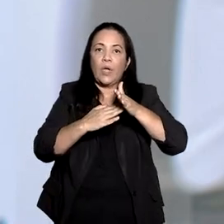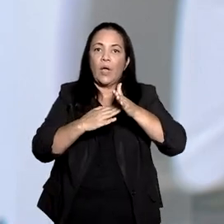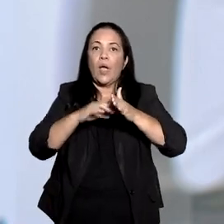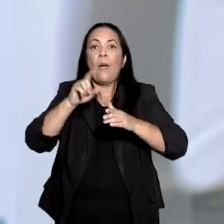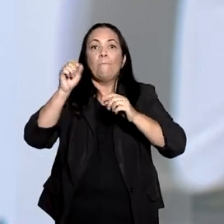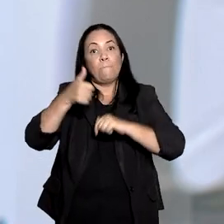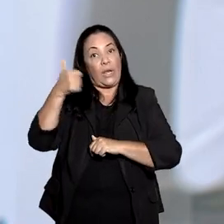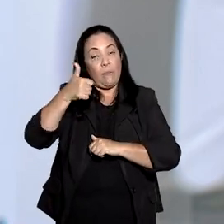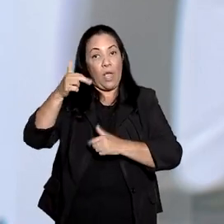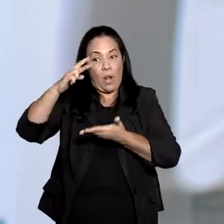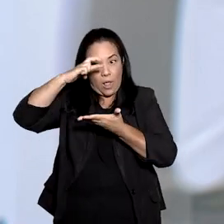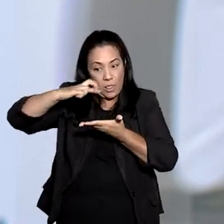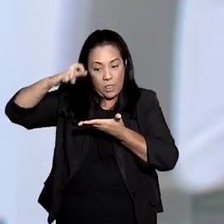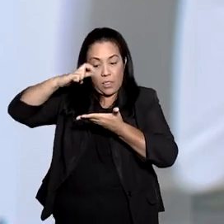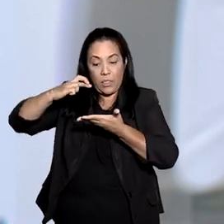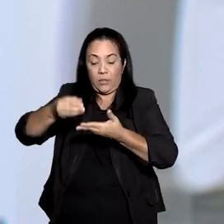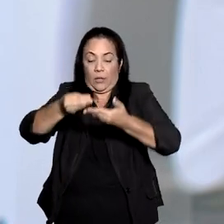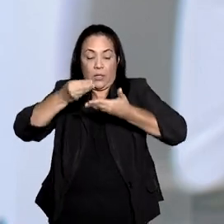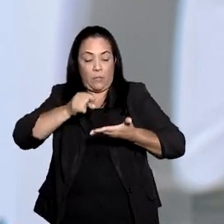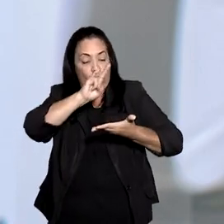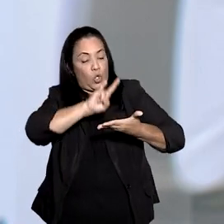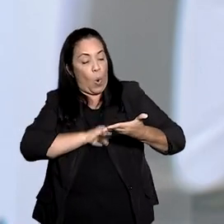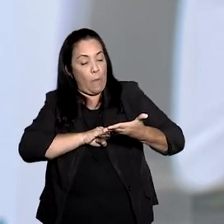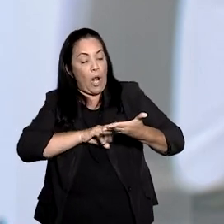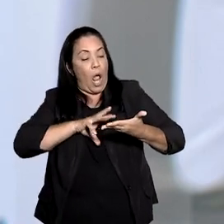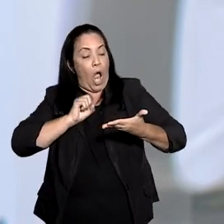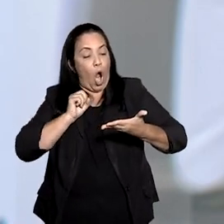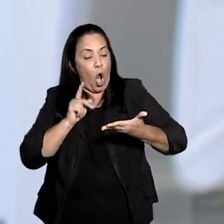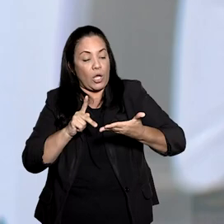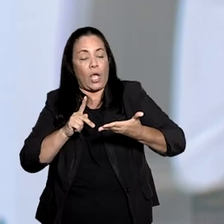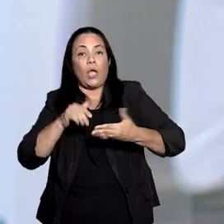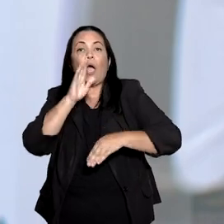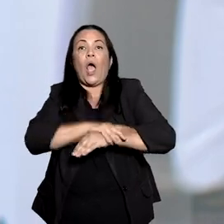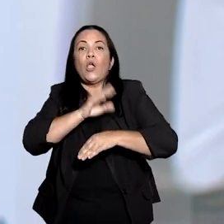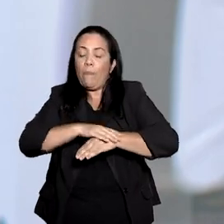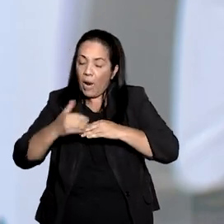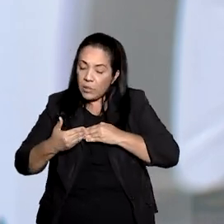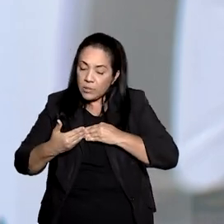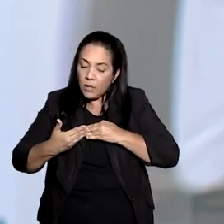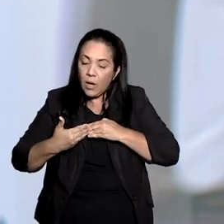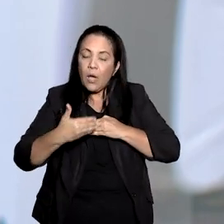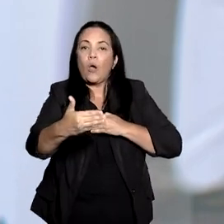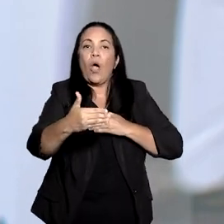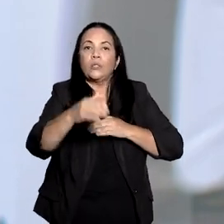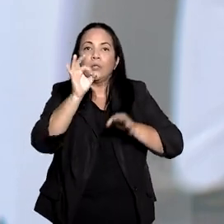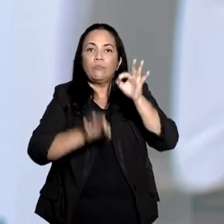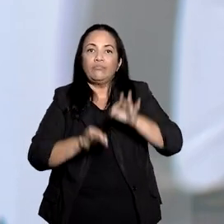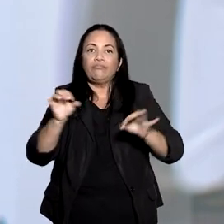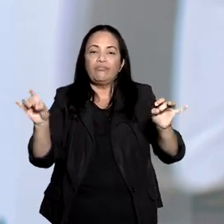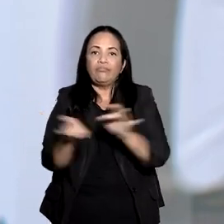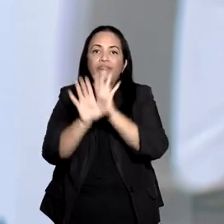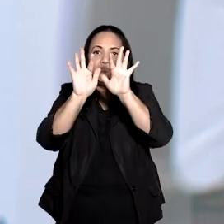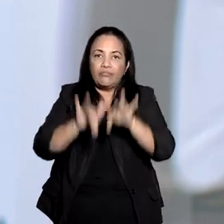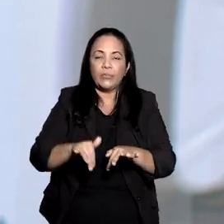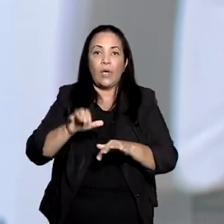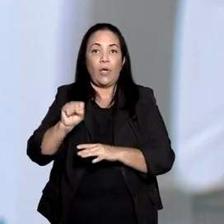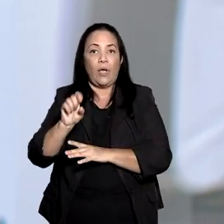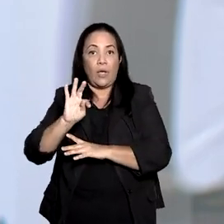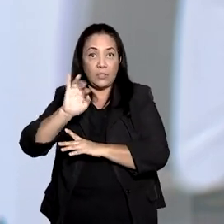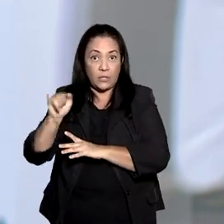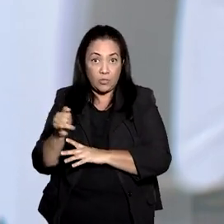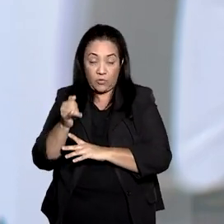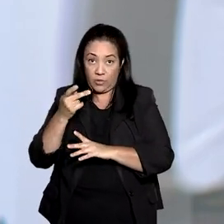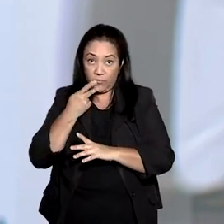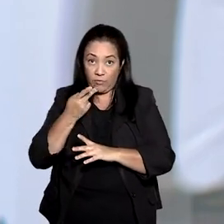a correr após a ciência inequívoca de que o perito foi intimado da decisão transitada Em julgado ao